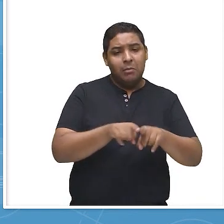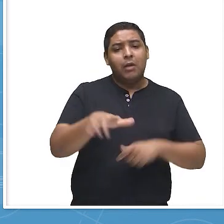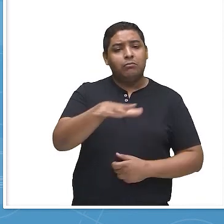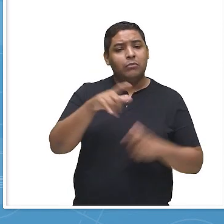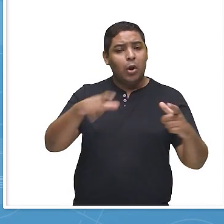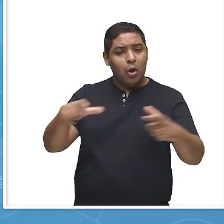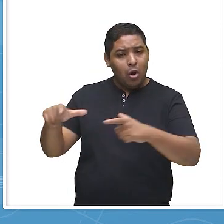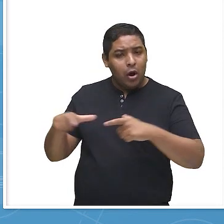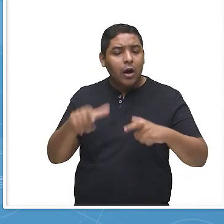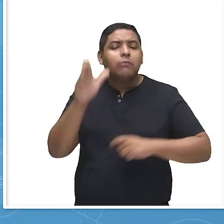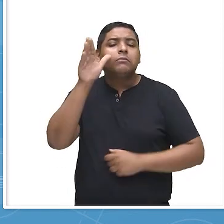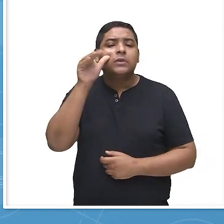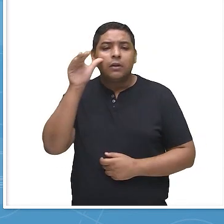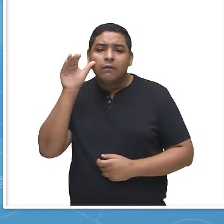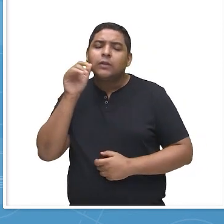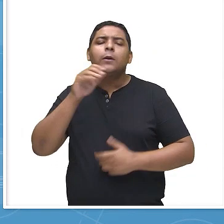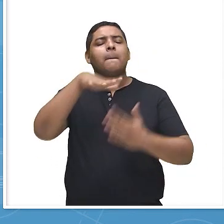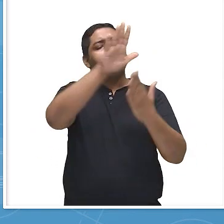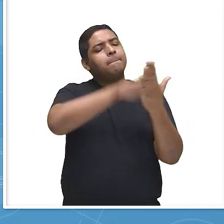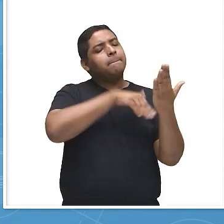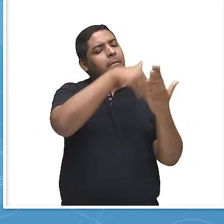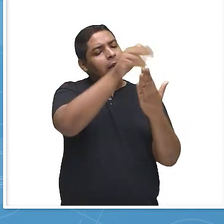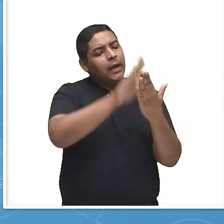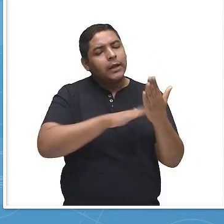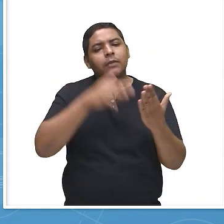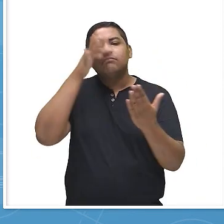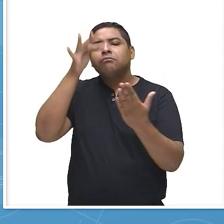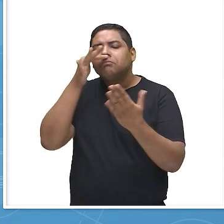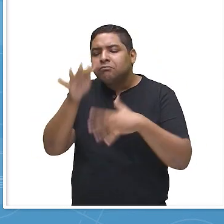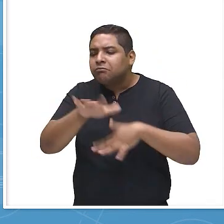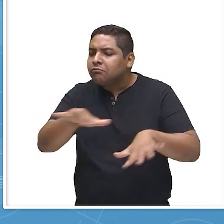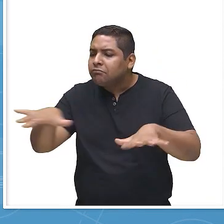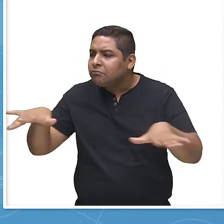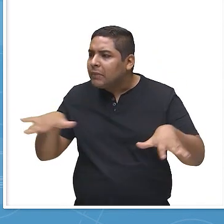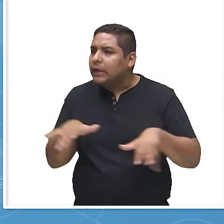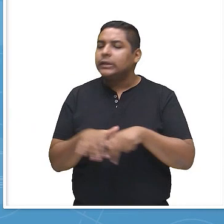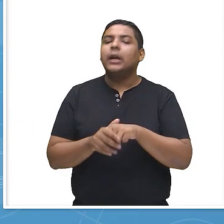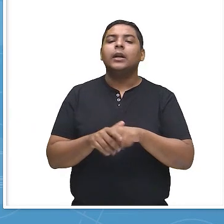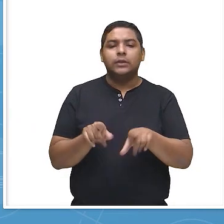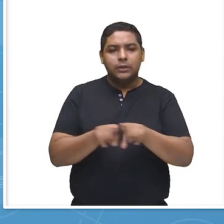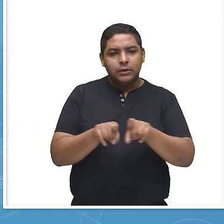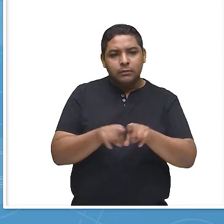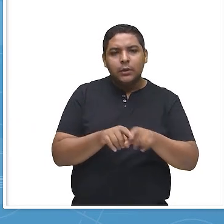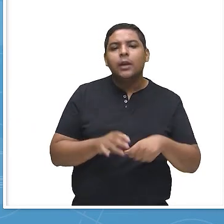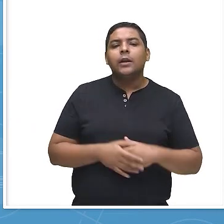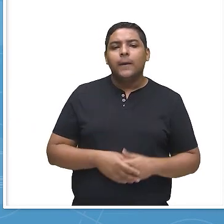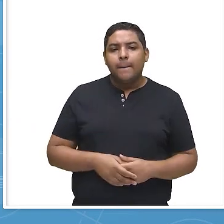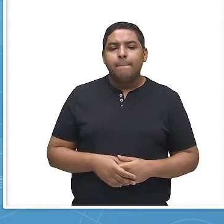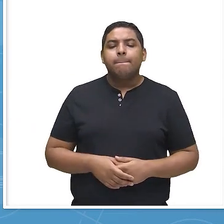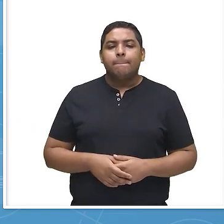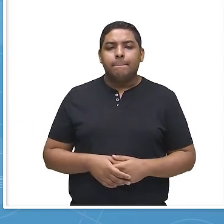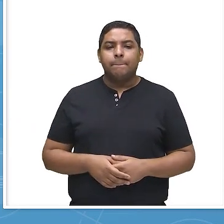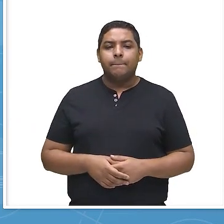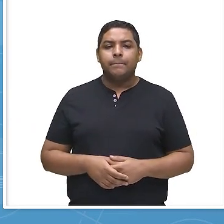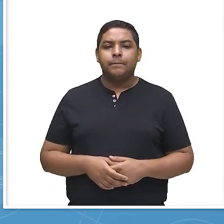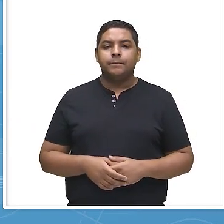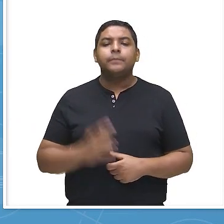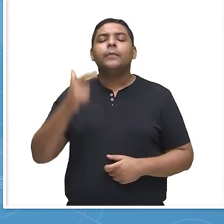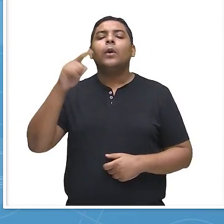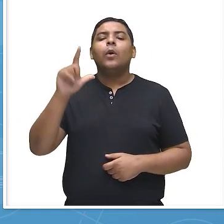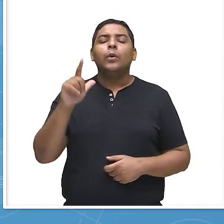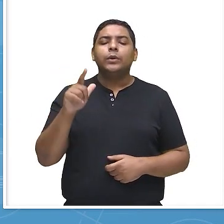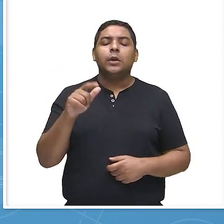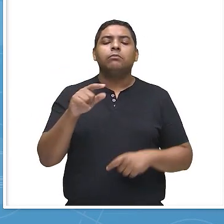uma parede, fazem um jardim. Tudo isso são elementos de transformação na paisagem. Outro elemento que eu quero trazer para